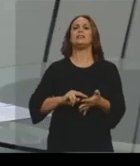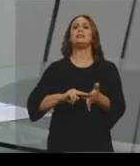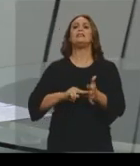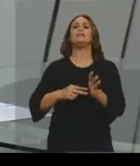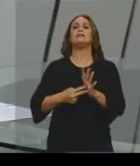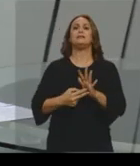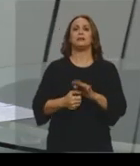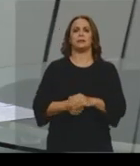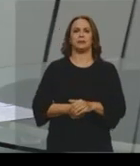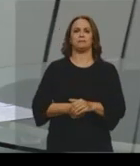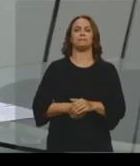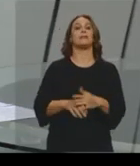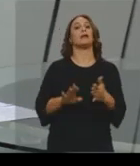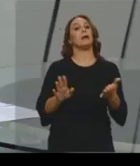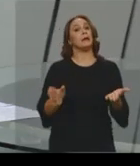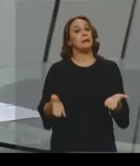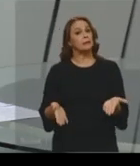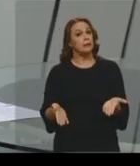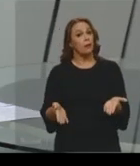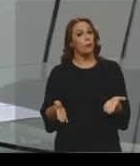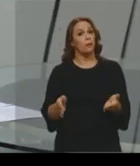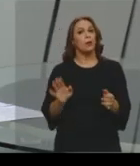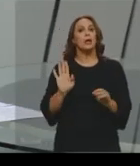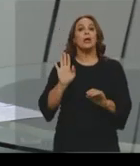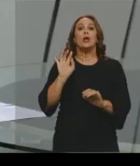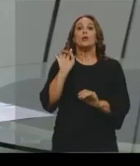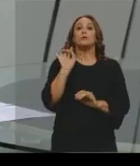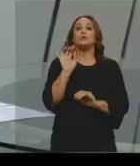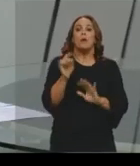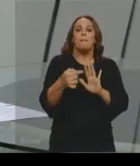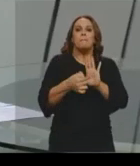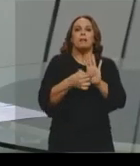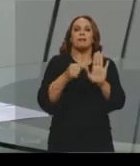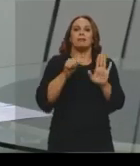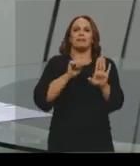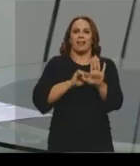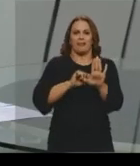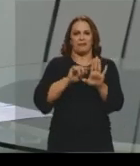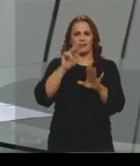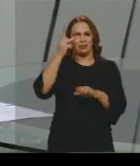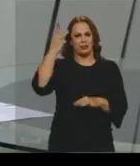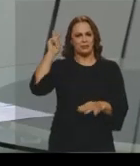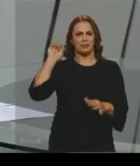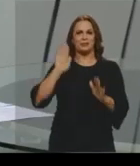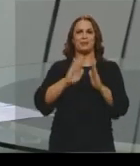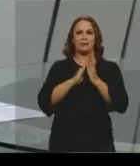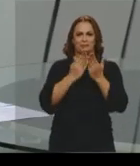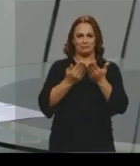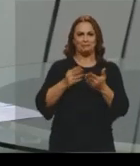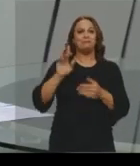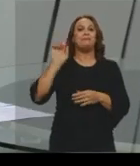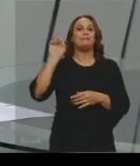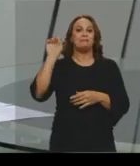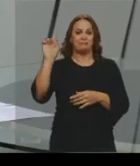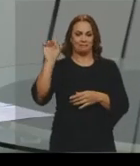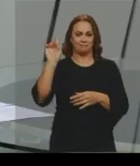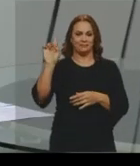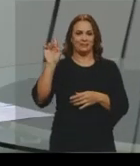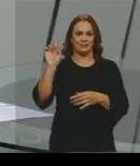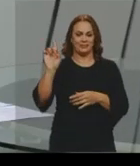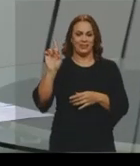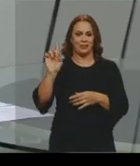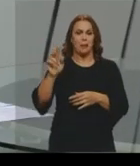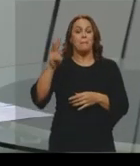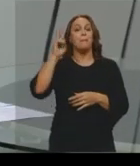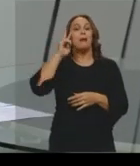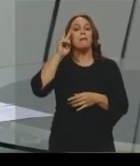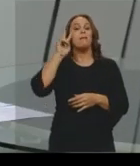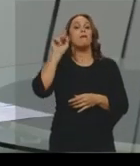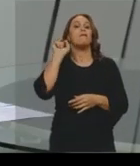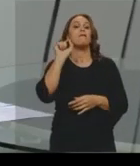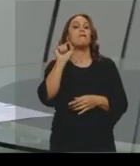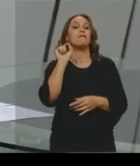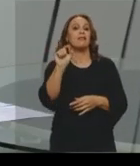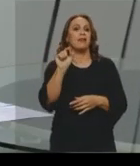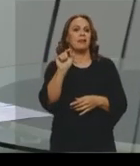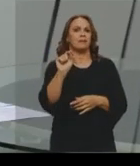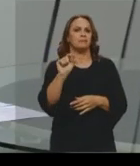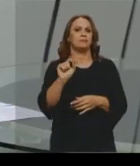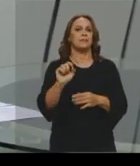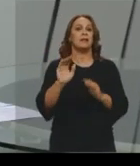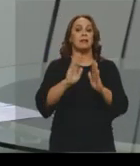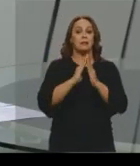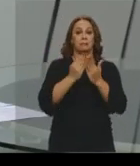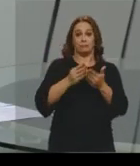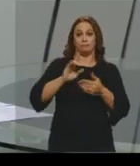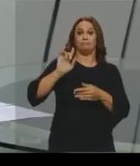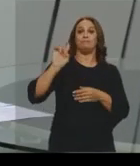uma referência à história bíblica, né? A gente vai recordar que, pela Bíblia, no confronto